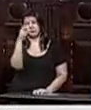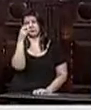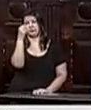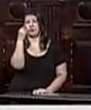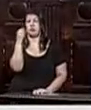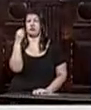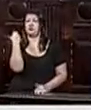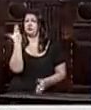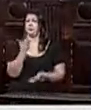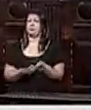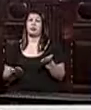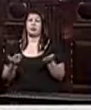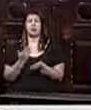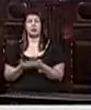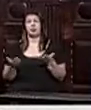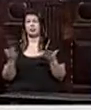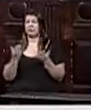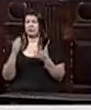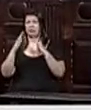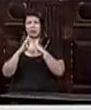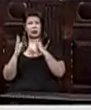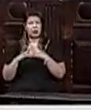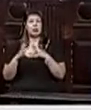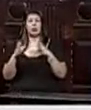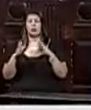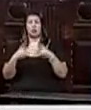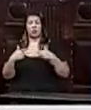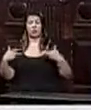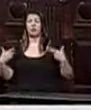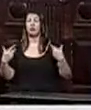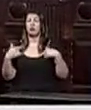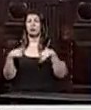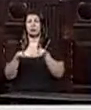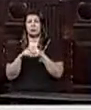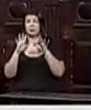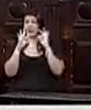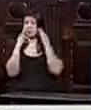perda, inclusive, de parentes, ver as